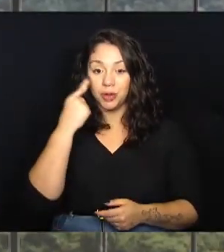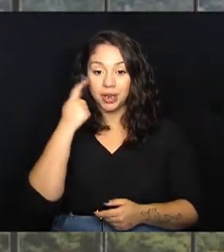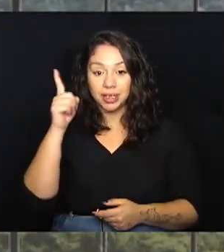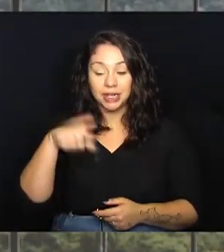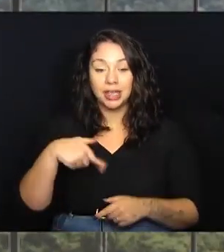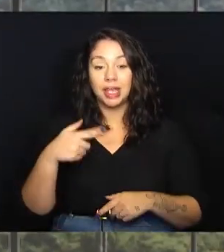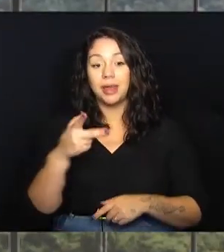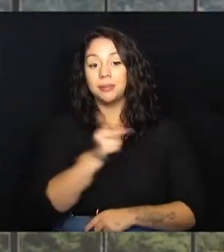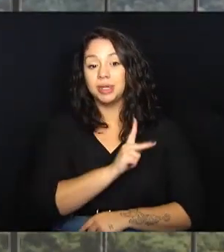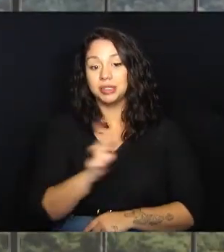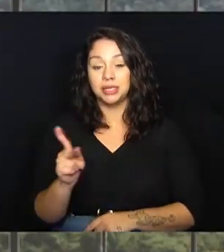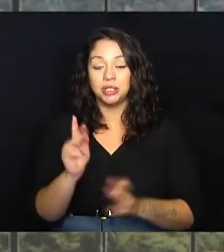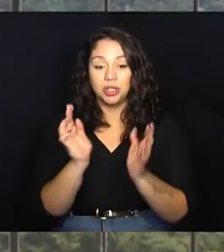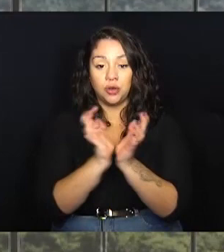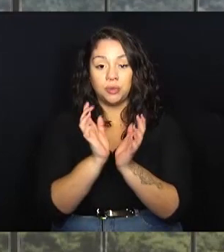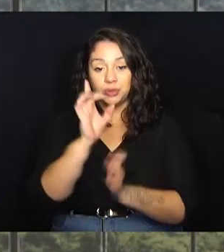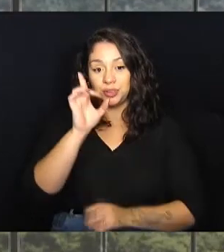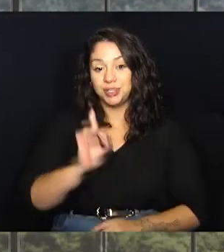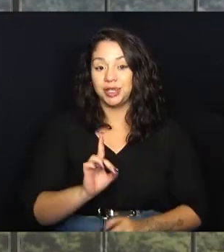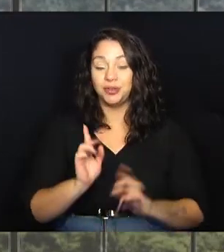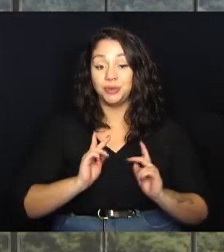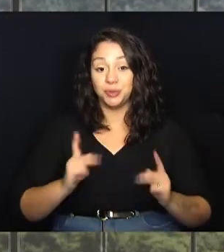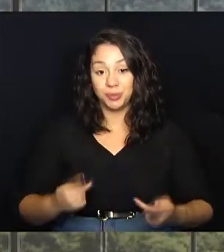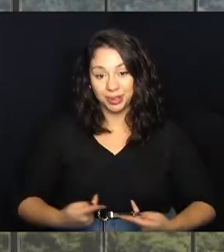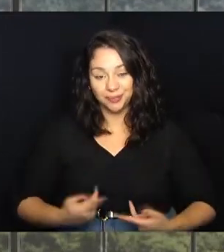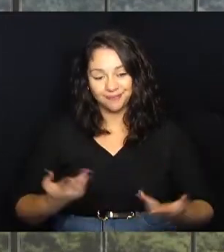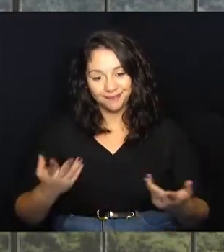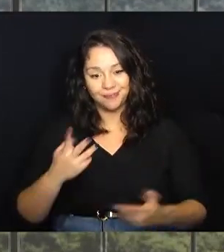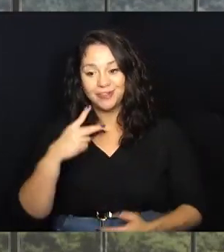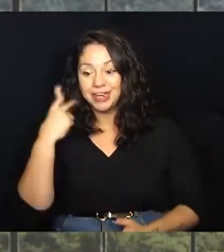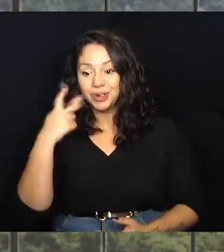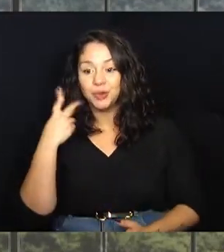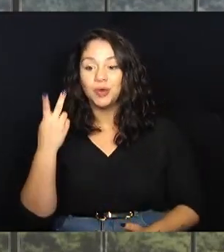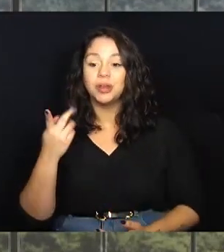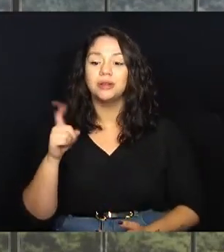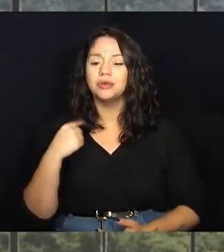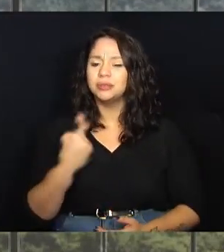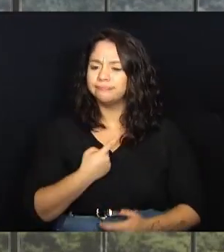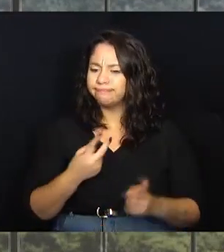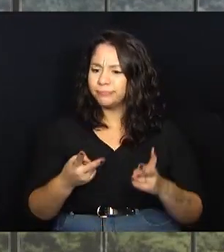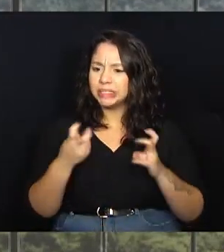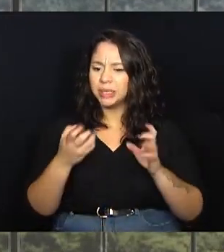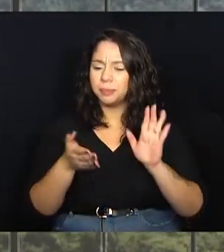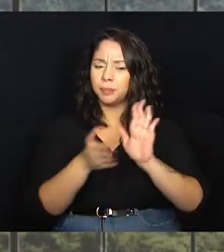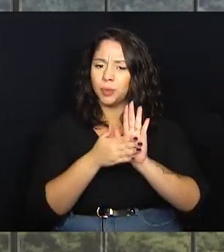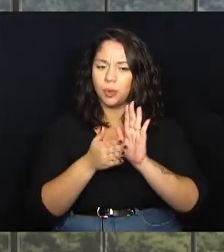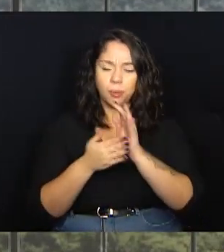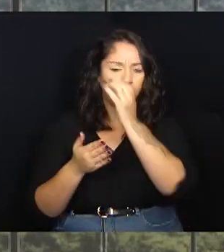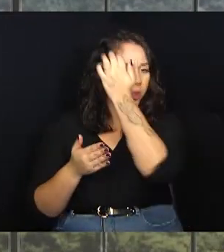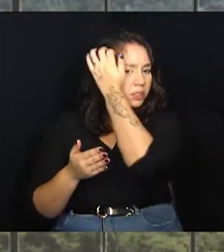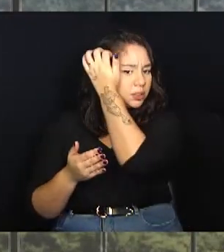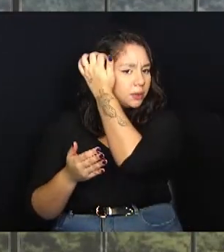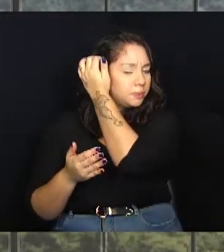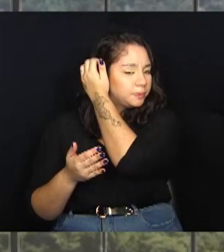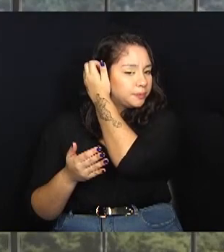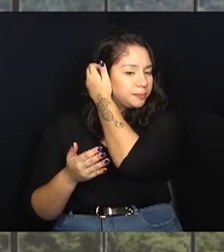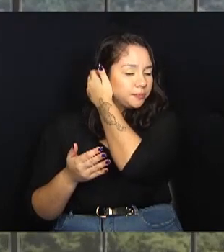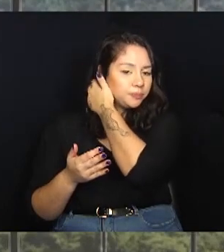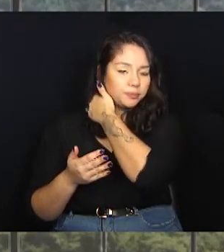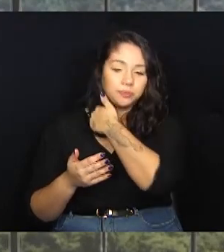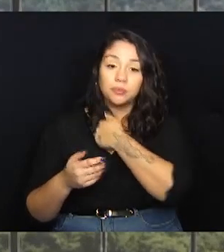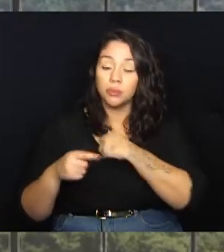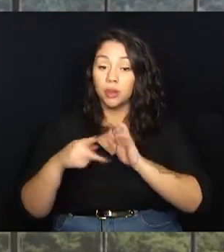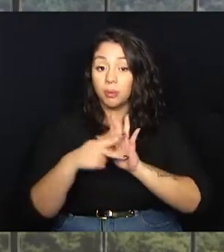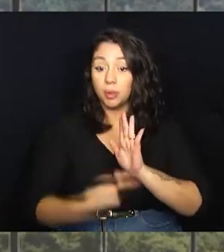Comissão de Direitos Humanos aqui da Câmara. Vereadora, quando a gente vê essa proposta para Campinas, né, a